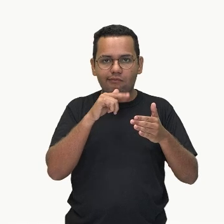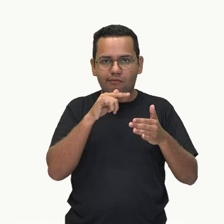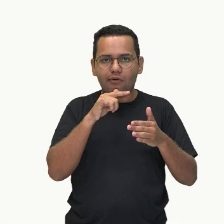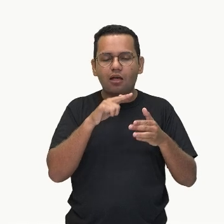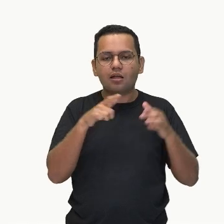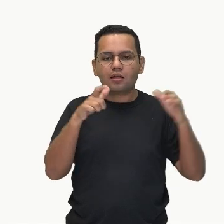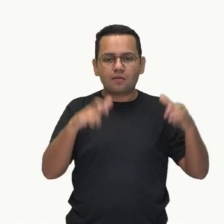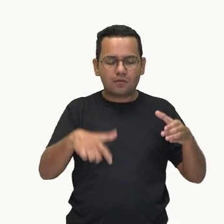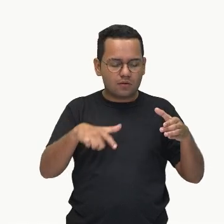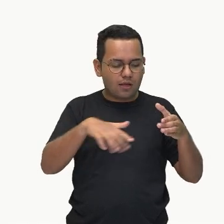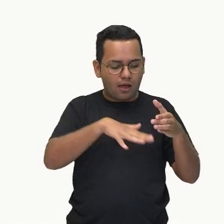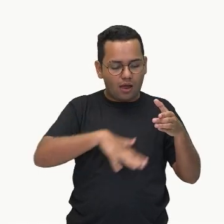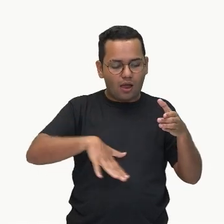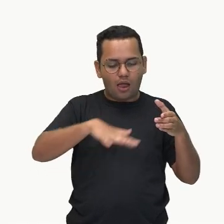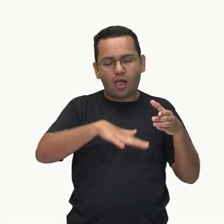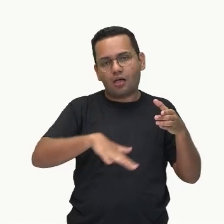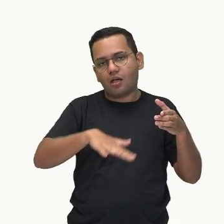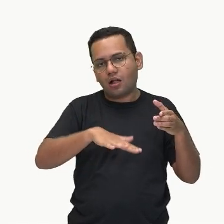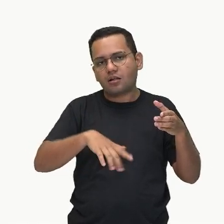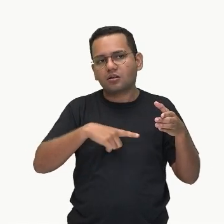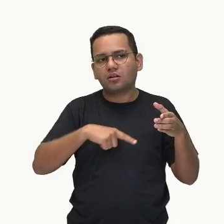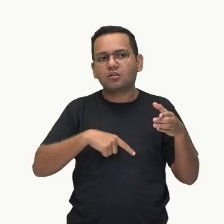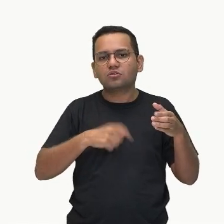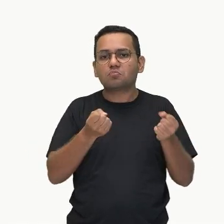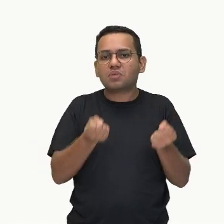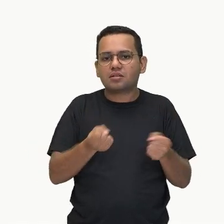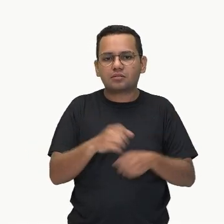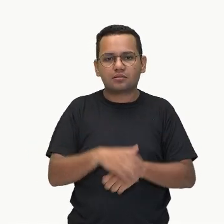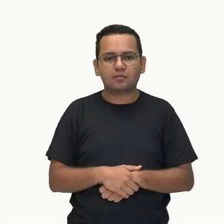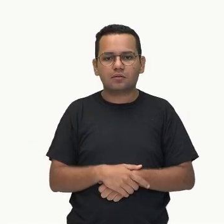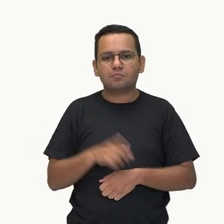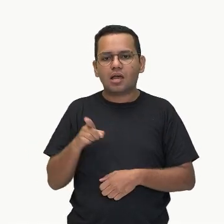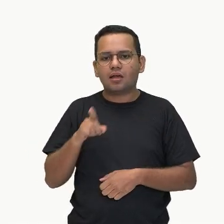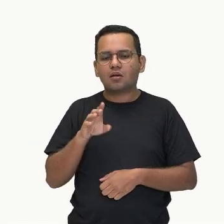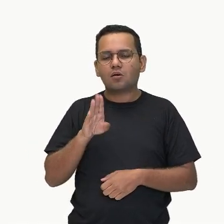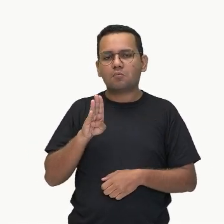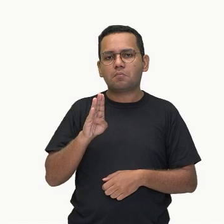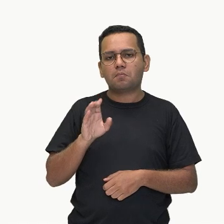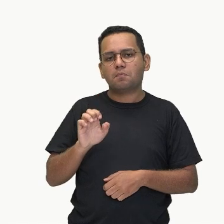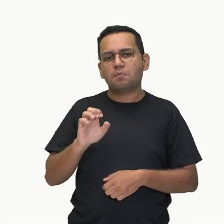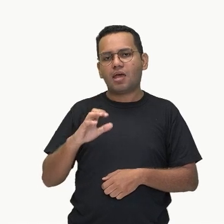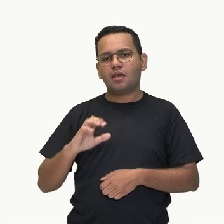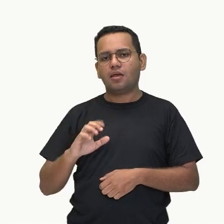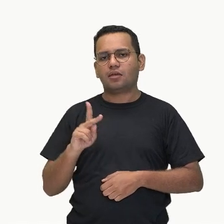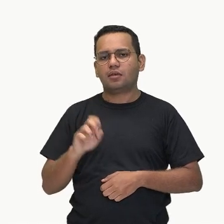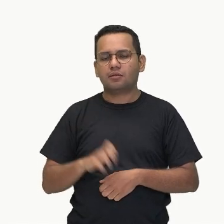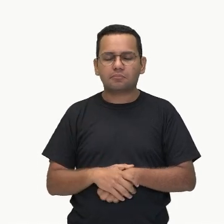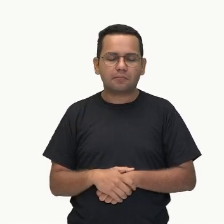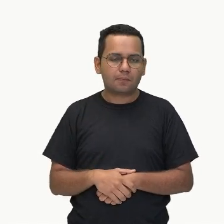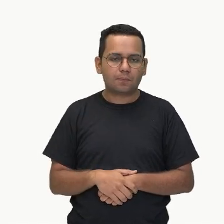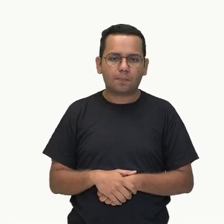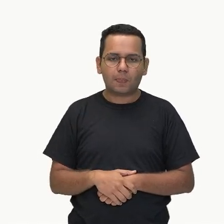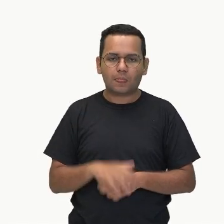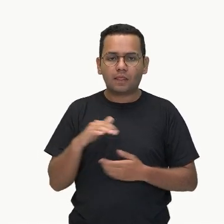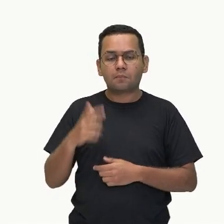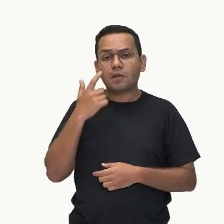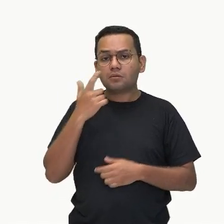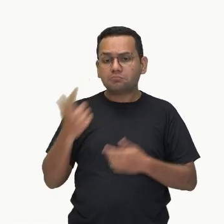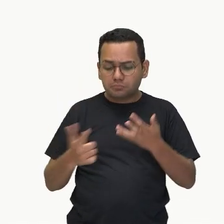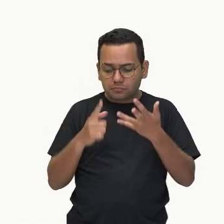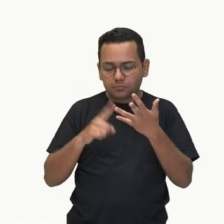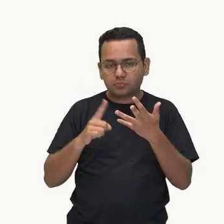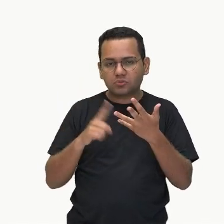nós temos mais uma vez a representação de um becker, tá? Então, lembrando aí para reforçar, a sedimentação é um